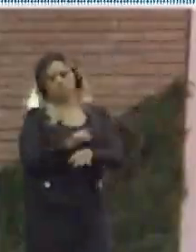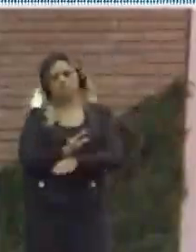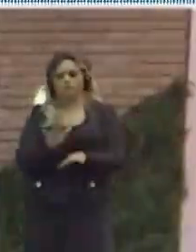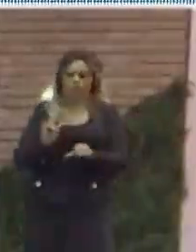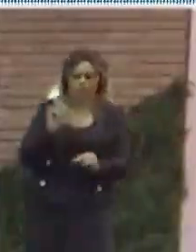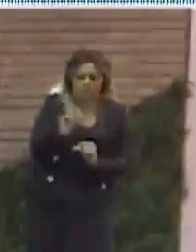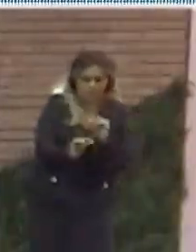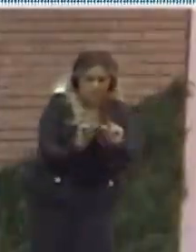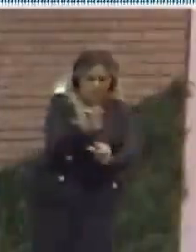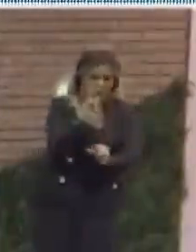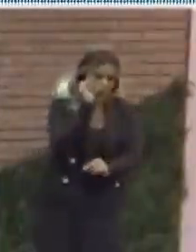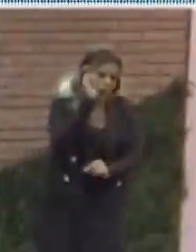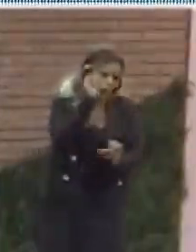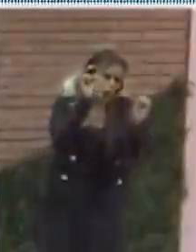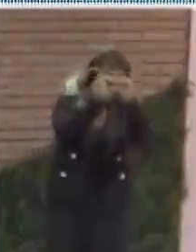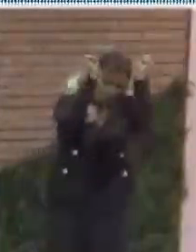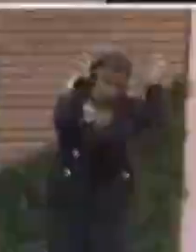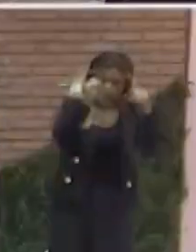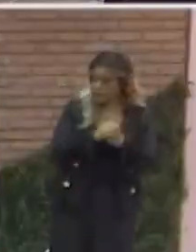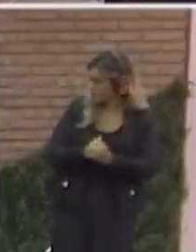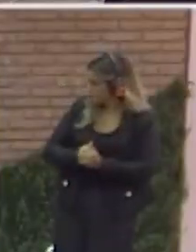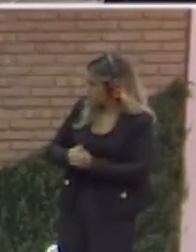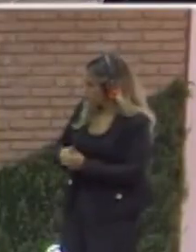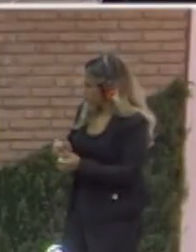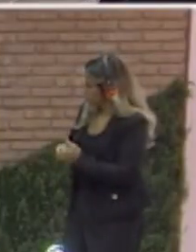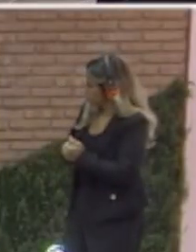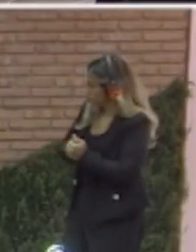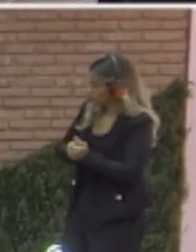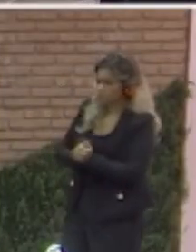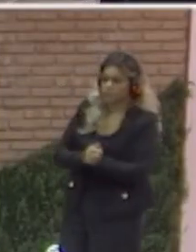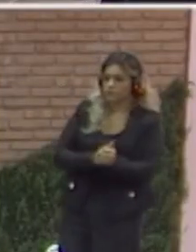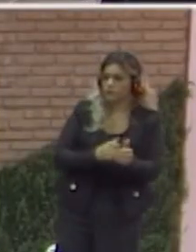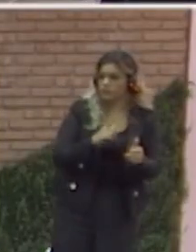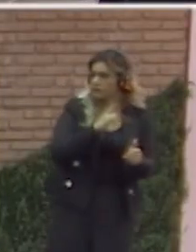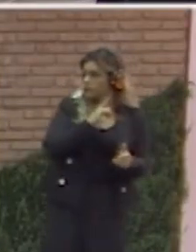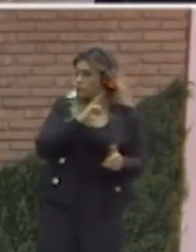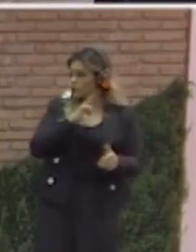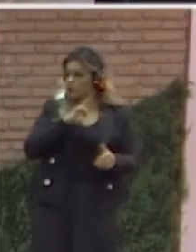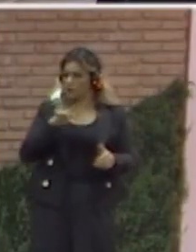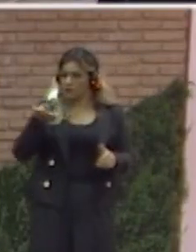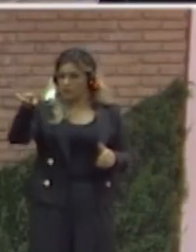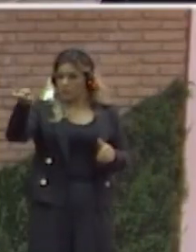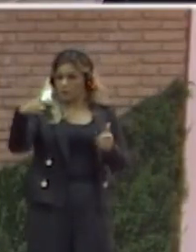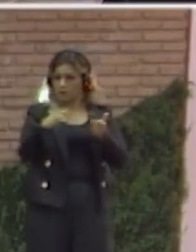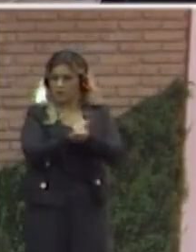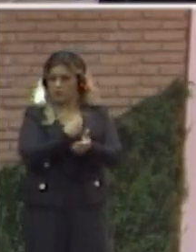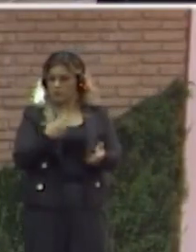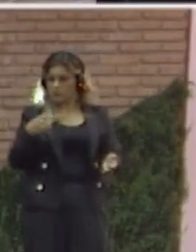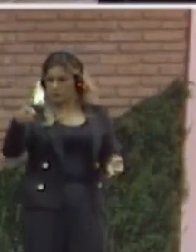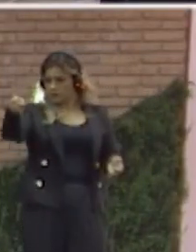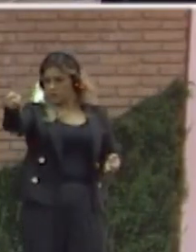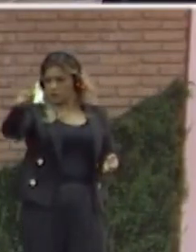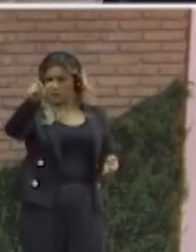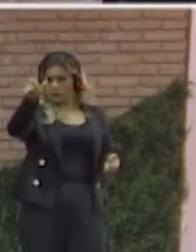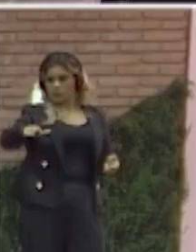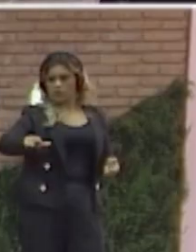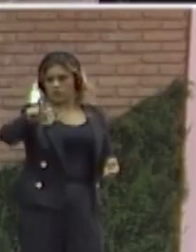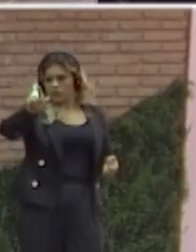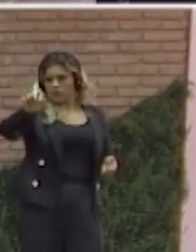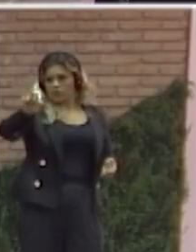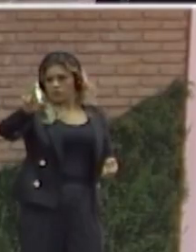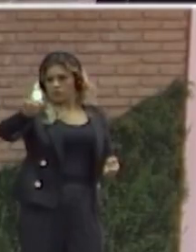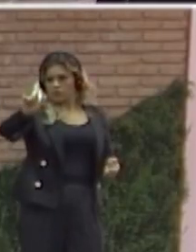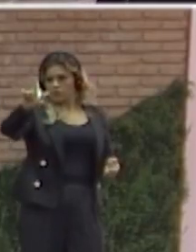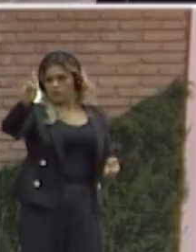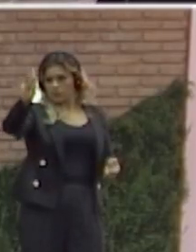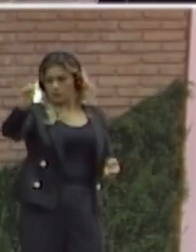né, Martari? É isso. Parece que tem uma pergunta. Quem é que... Você, Geraldo? Geraldo